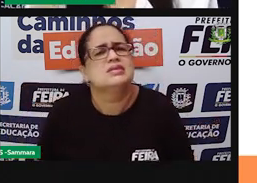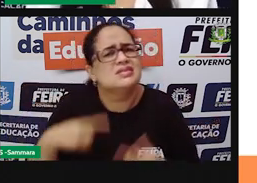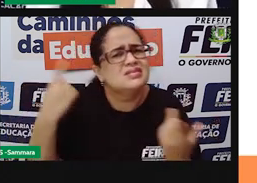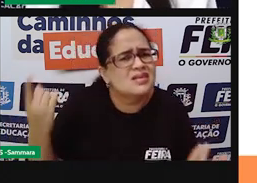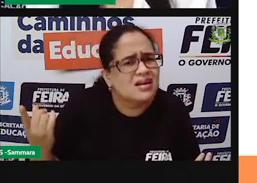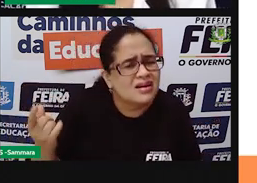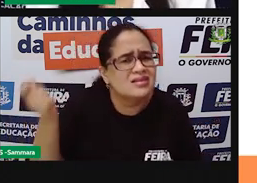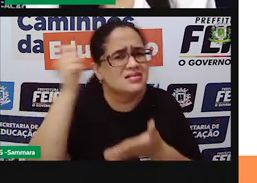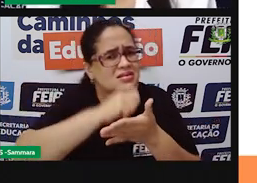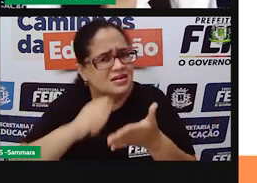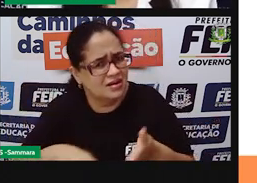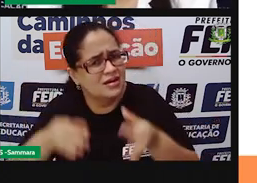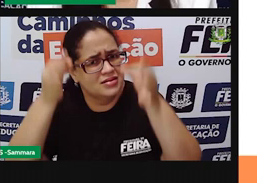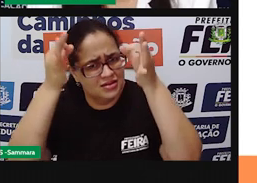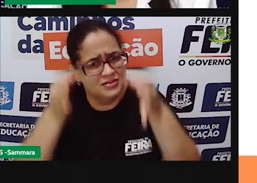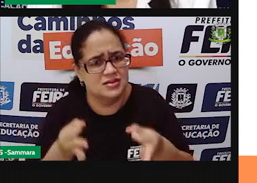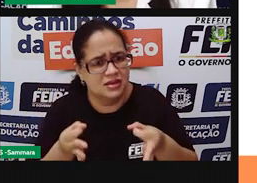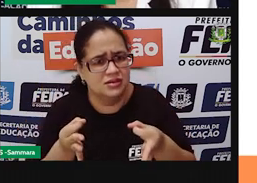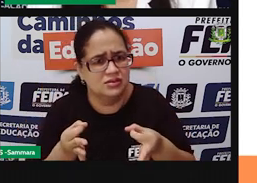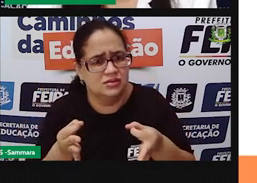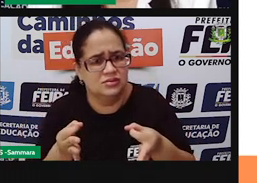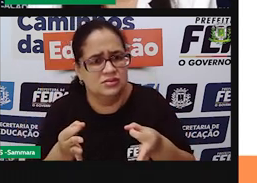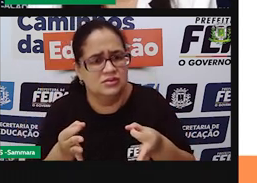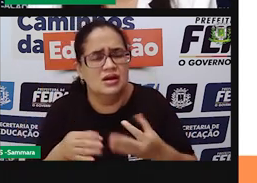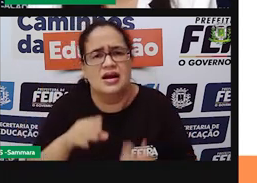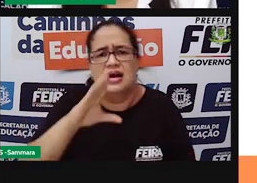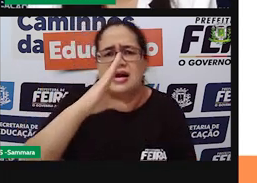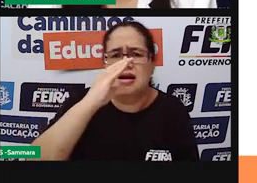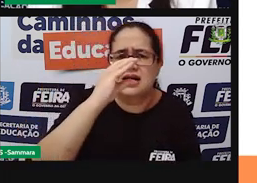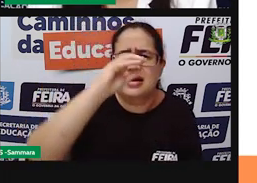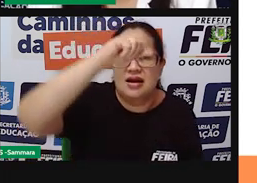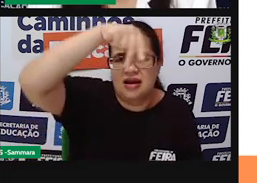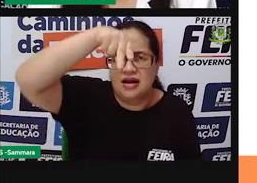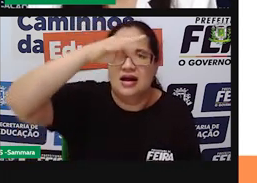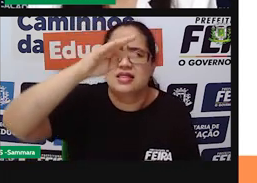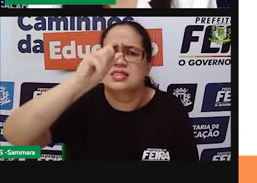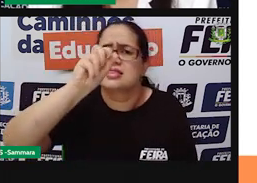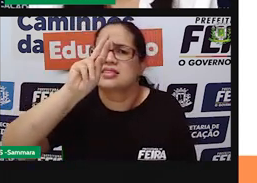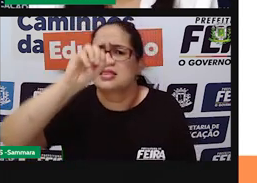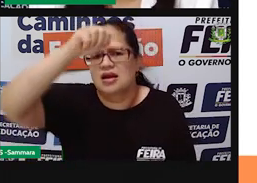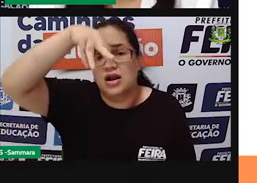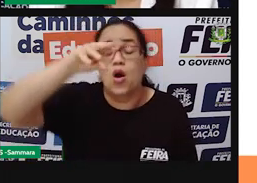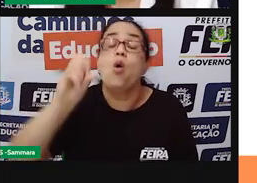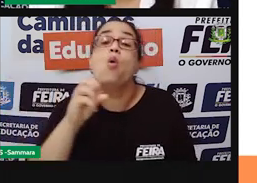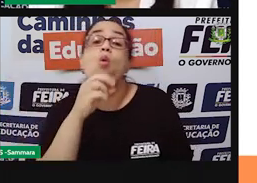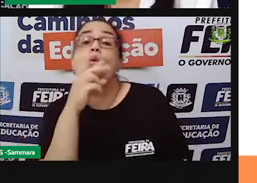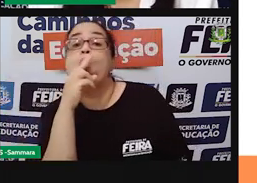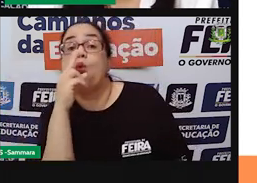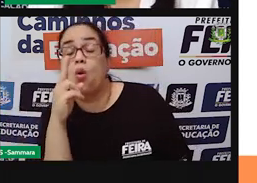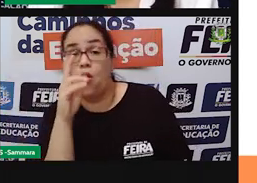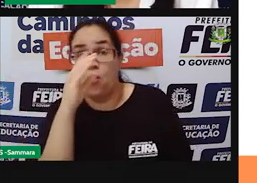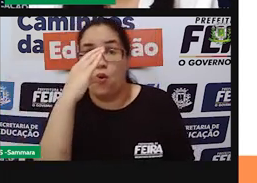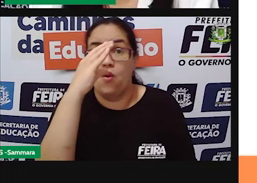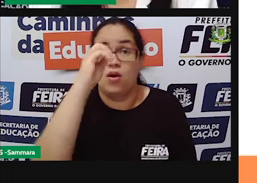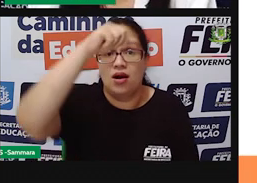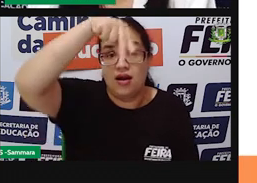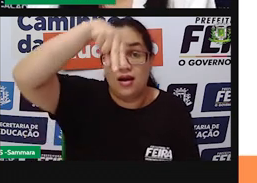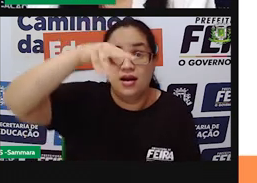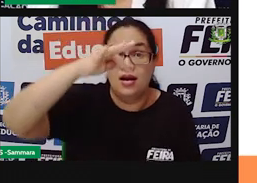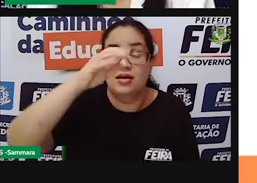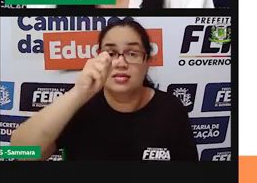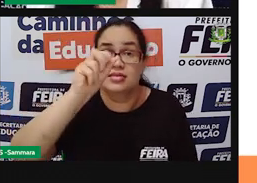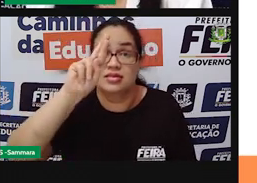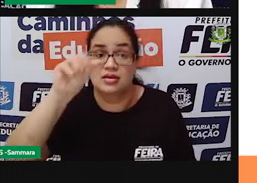Será que a Pró escreveu corretamente? Cantaram ou cantarão? Se a gente quer